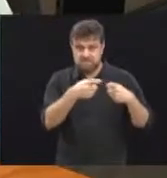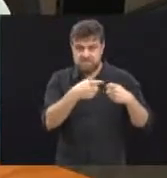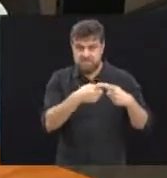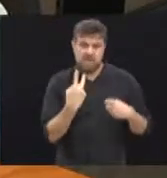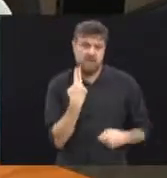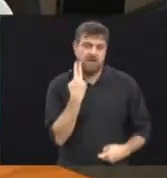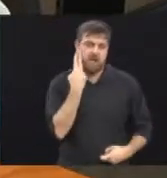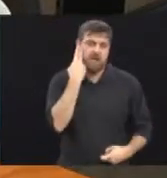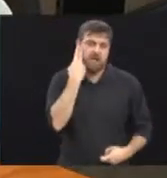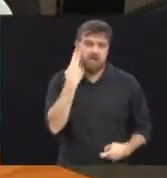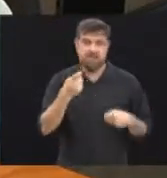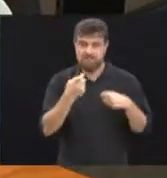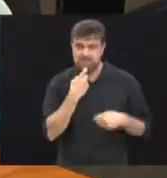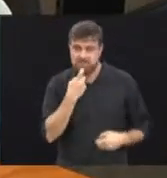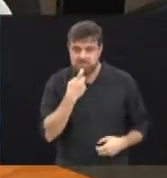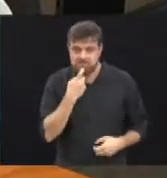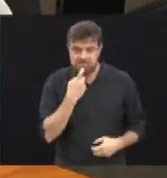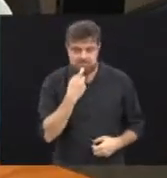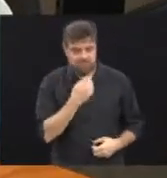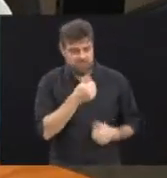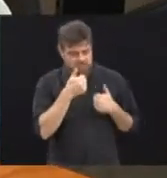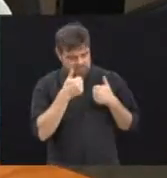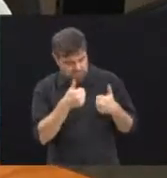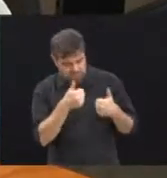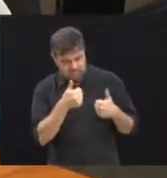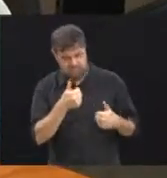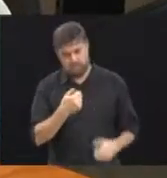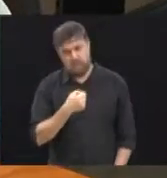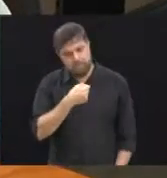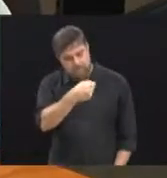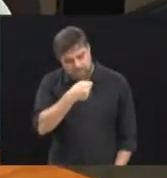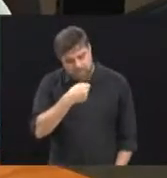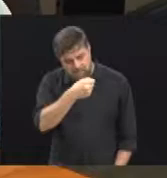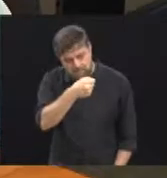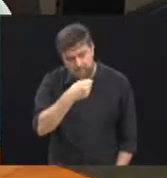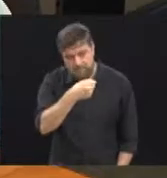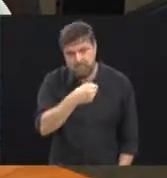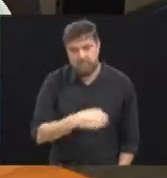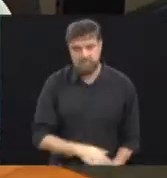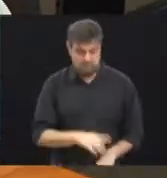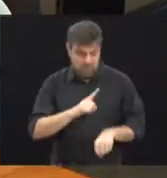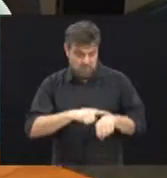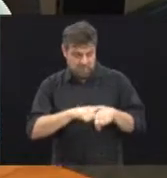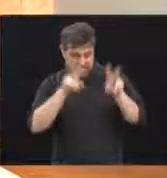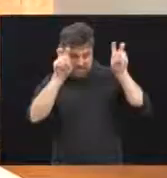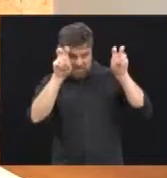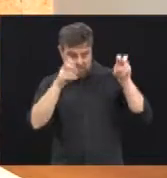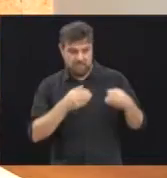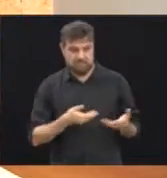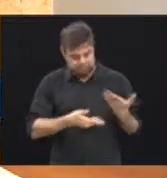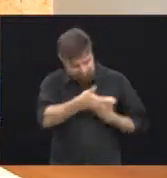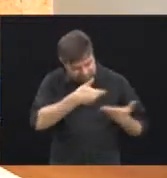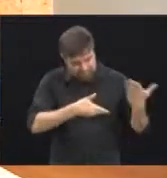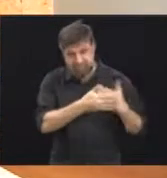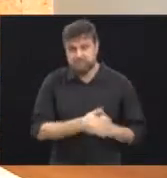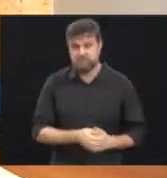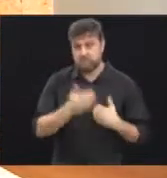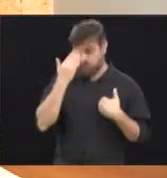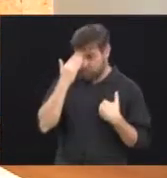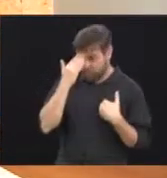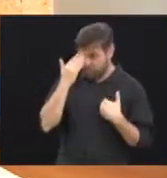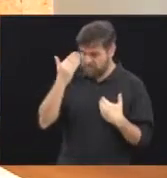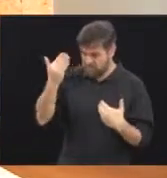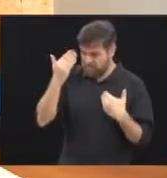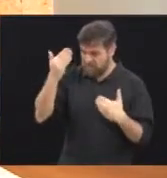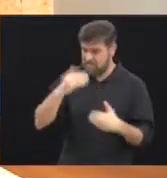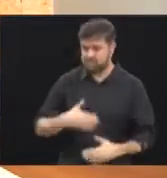de Campinas. Olá, doutor Juliano, muito obrigada por receber nossa equipe e disponibilizar esse seu tempo para falar com a gente. Muito obrigado, Ana, pelo convite.